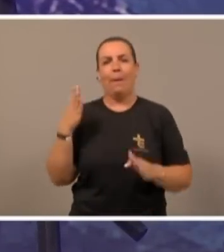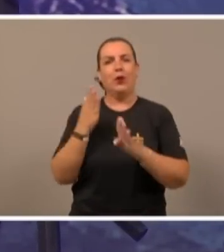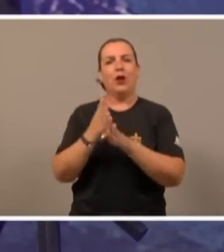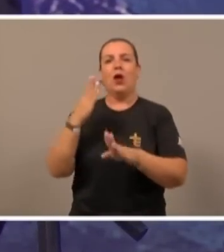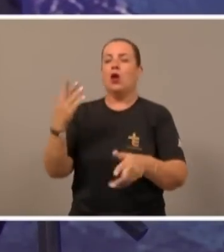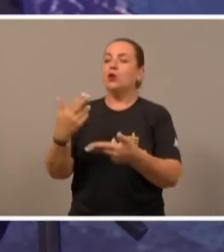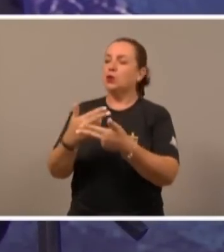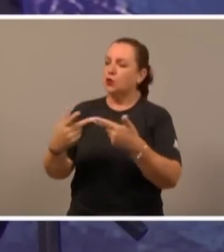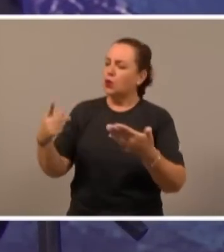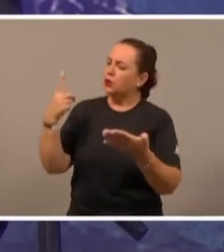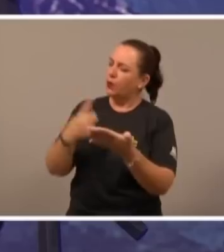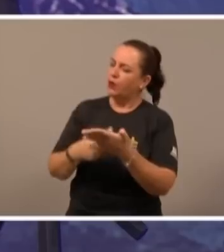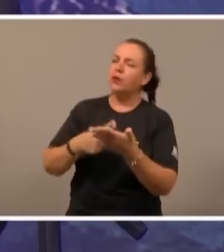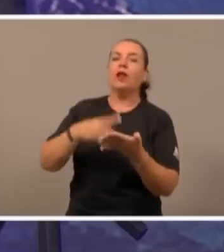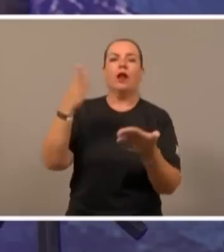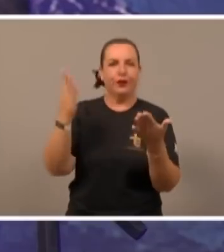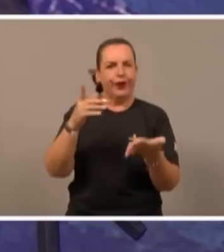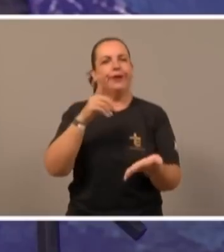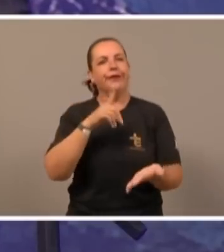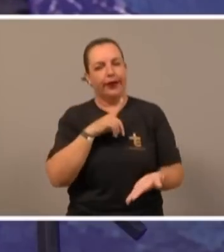dos compromissos que ela já tem.